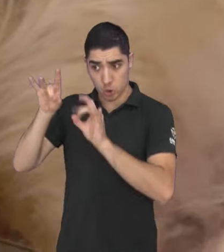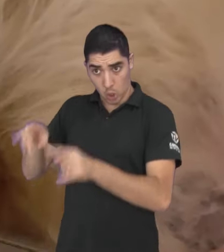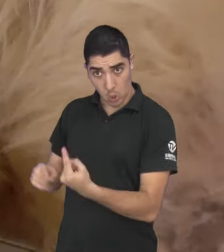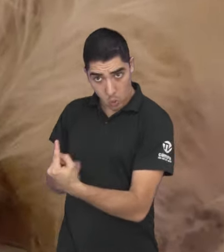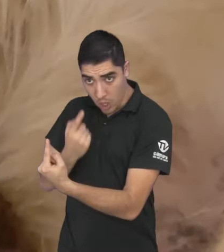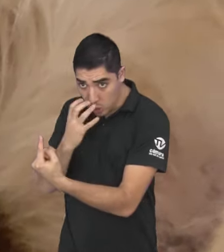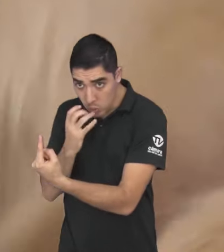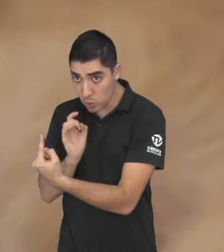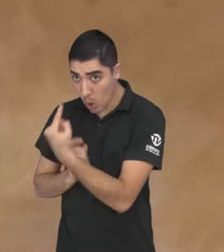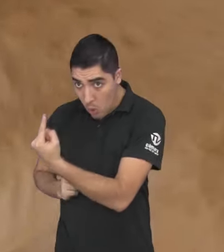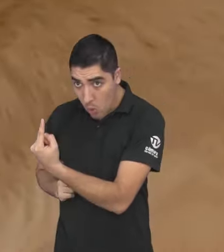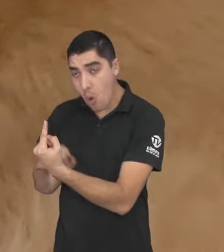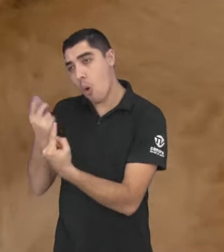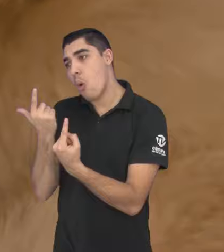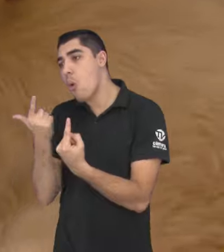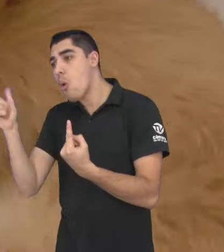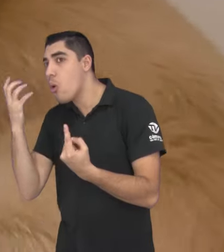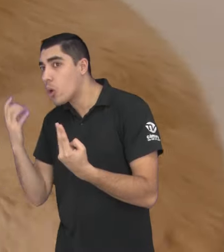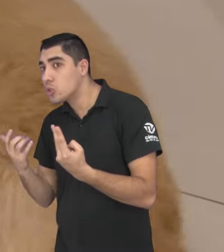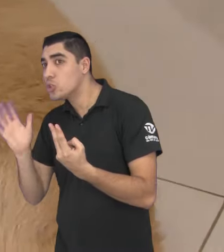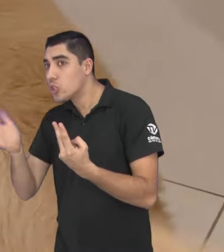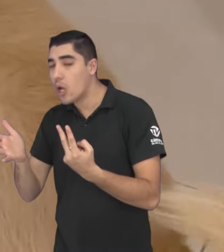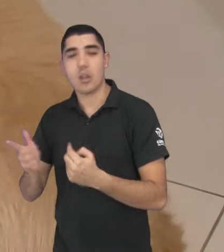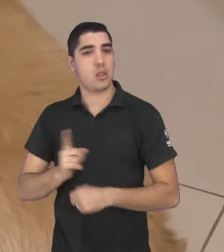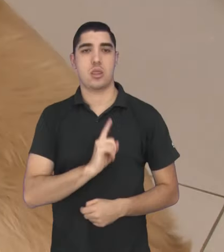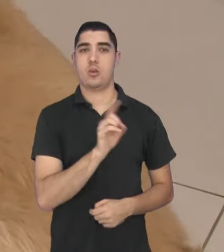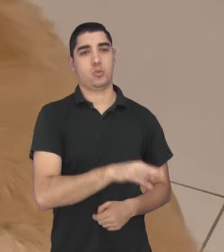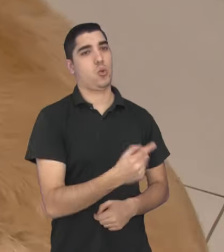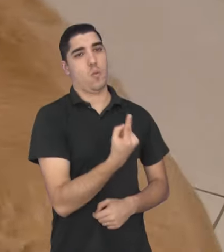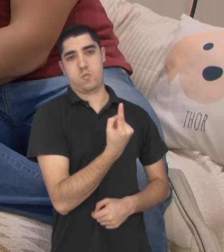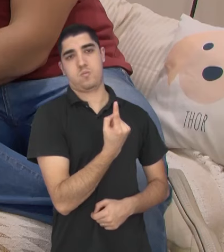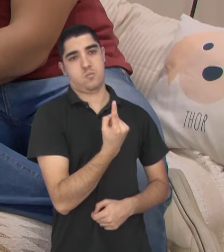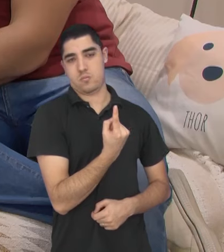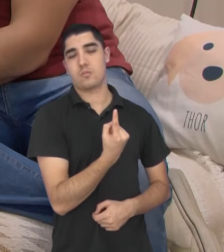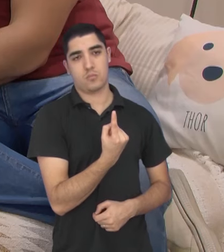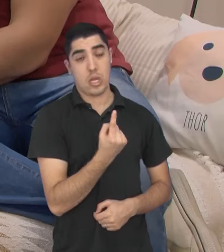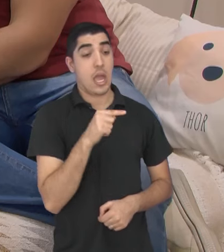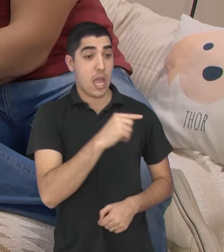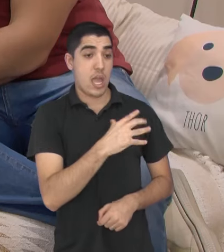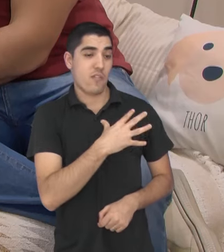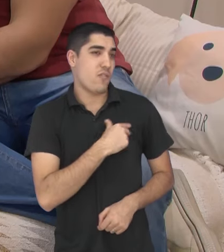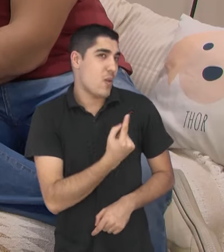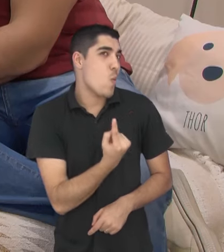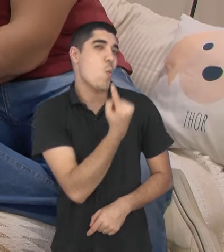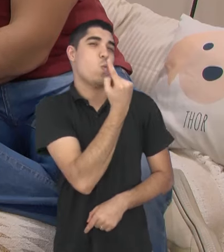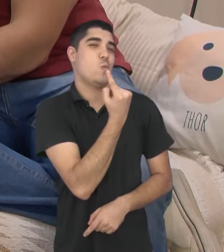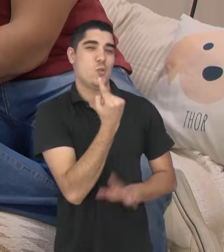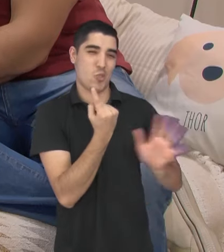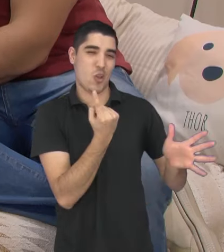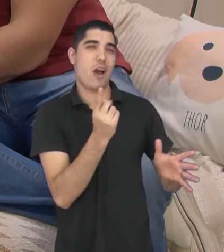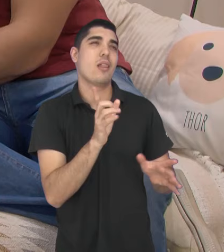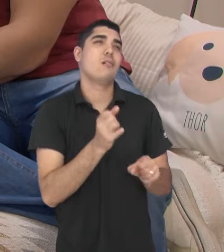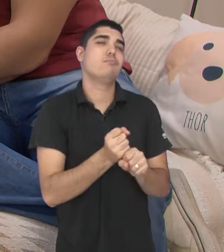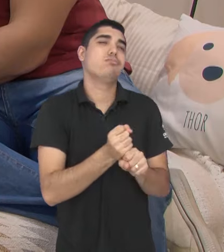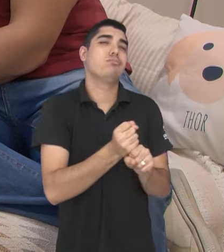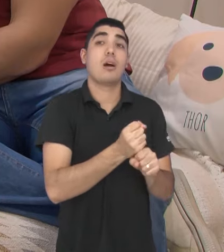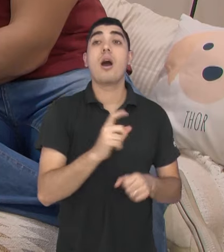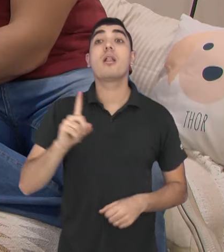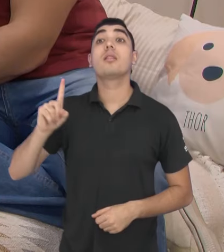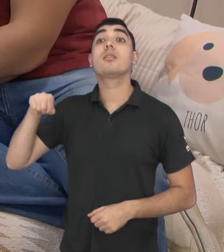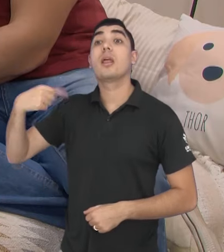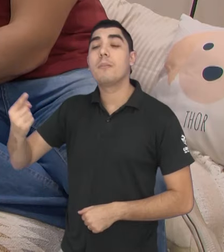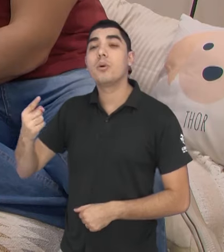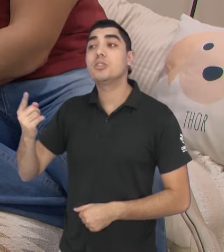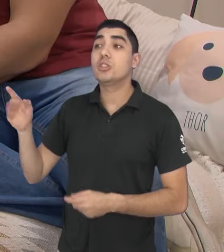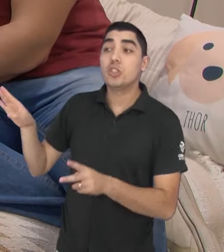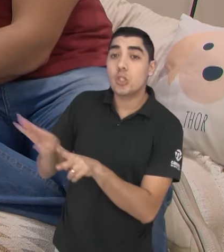Fiquei você tinha só outros com pets? Não, fiquei só com ele. Ele foi filho único por bastante tempo. Até que chegou quem? A